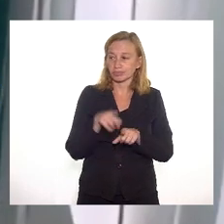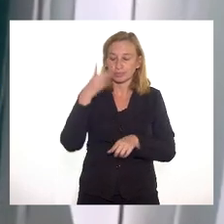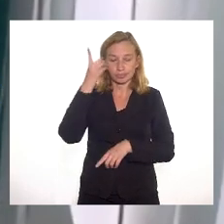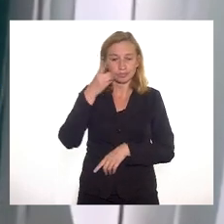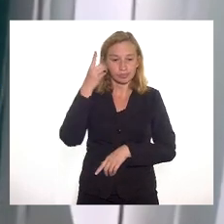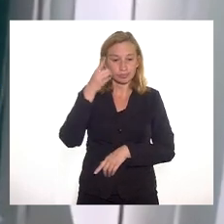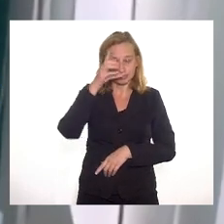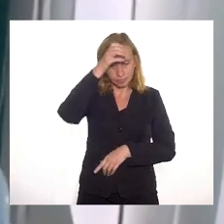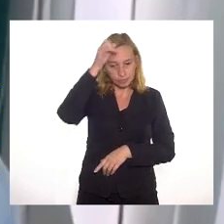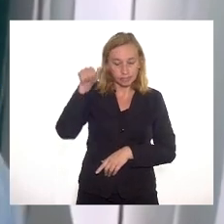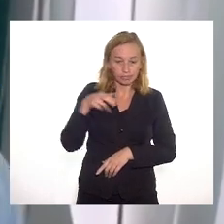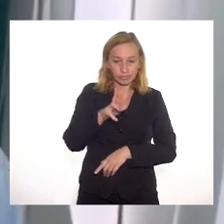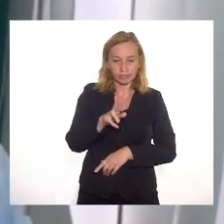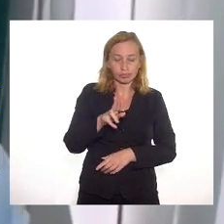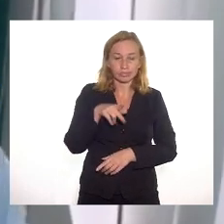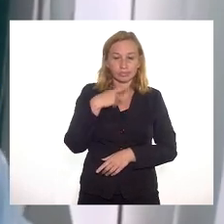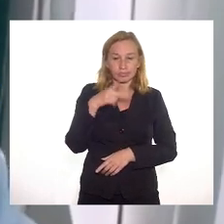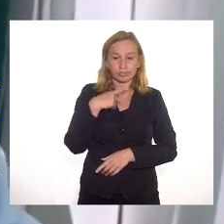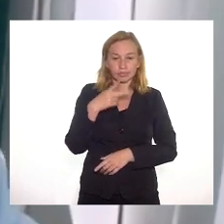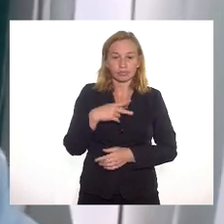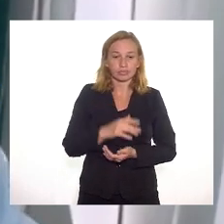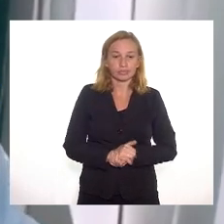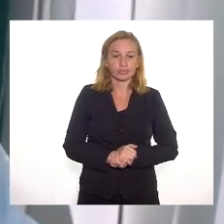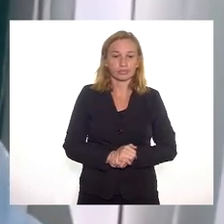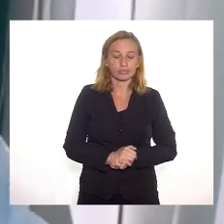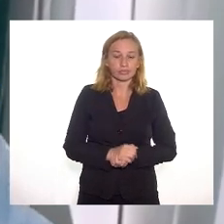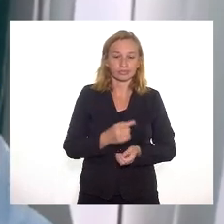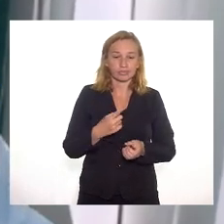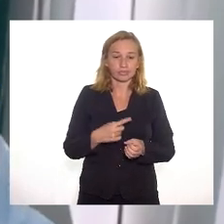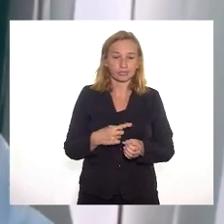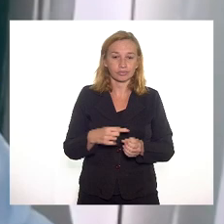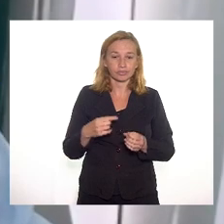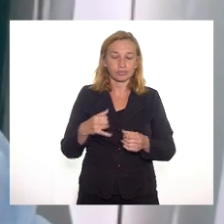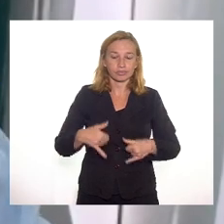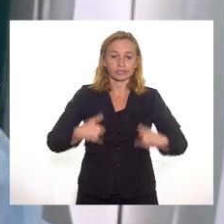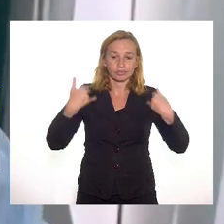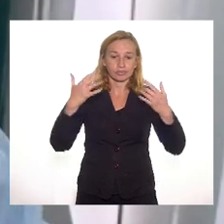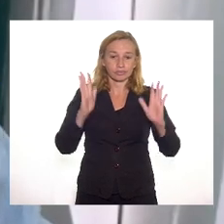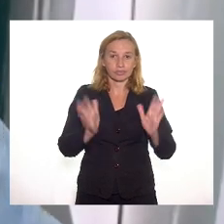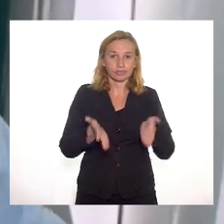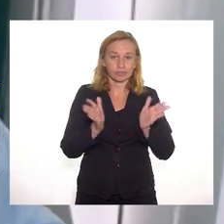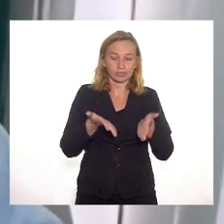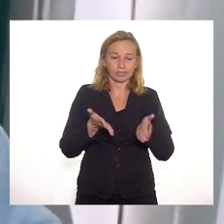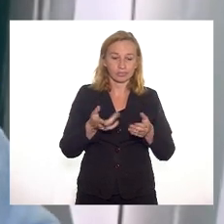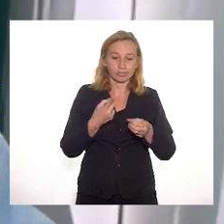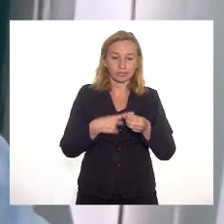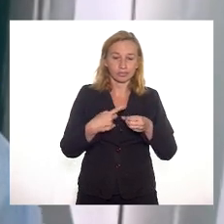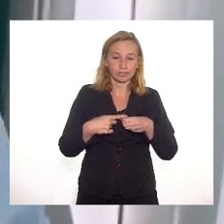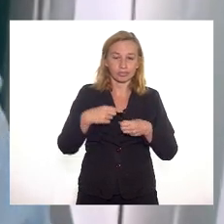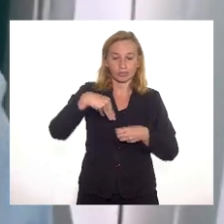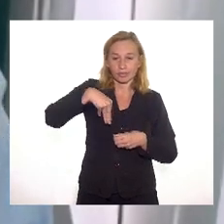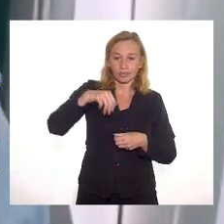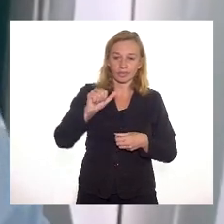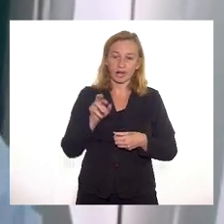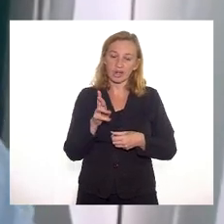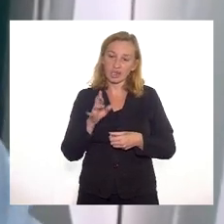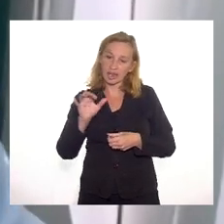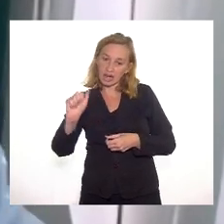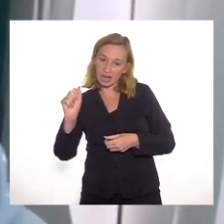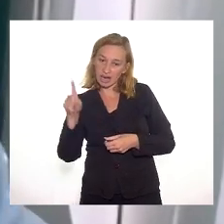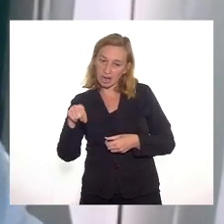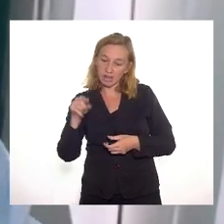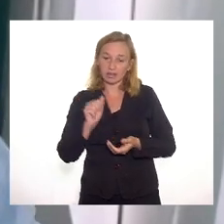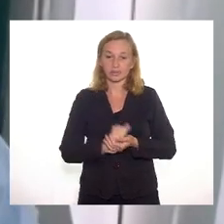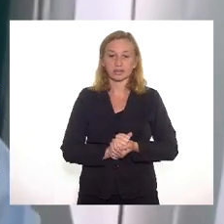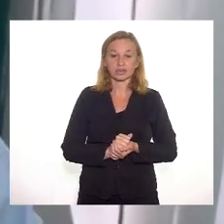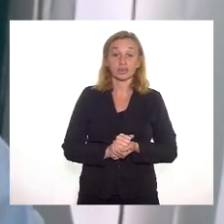Ju, falar do aniversário hoje, deputado Luiz Paulo, do município de Maricá.